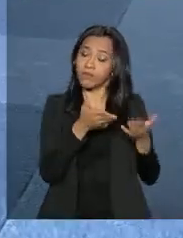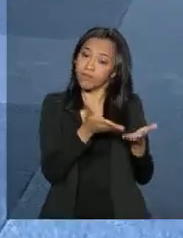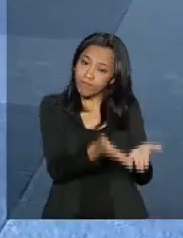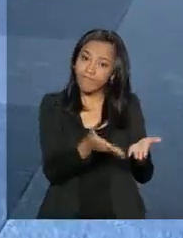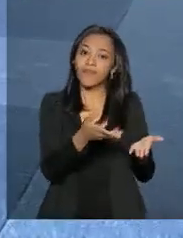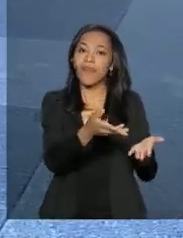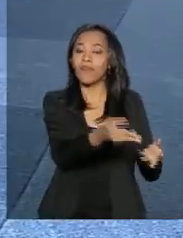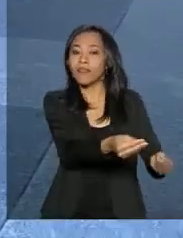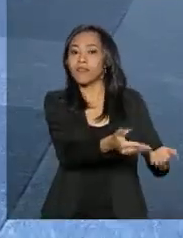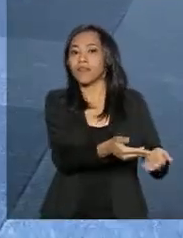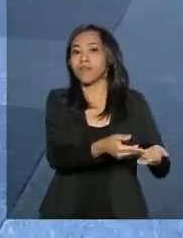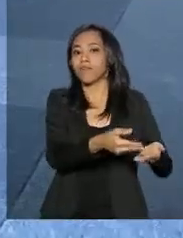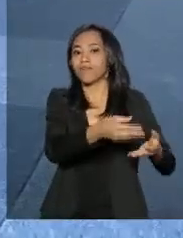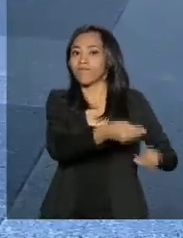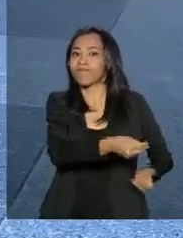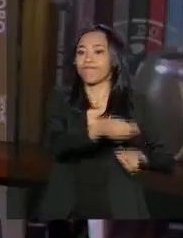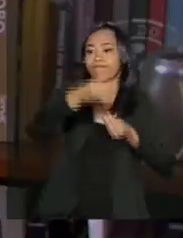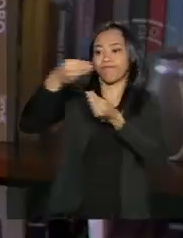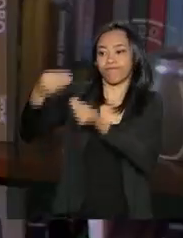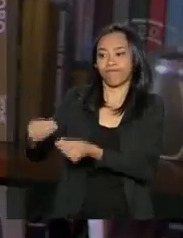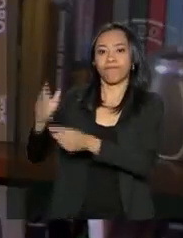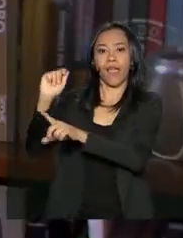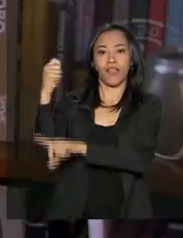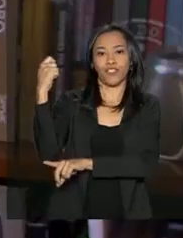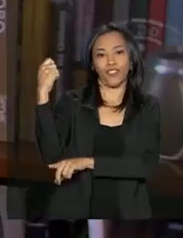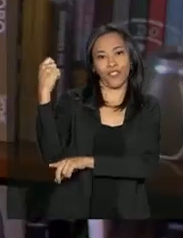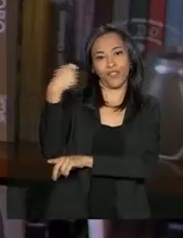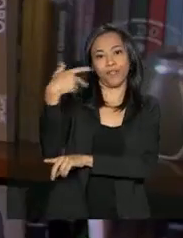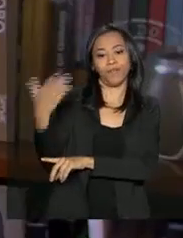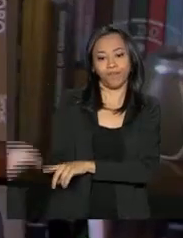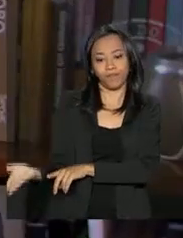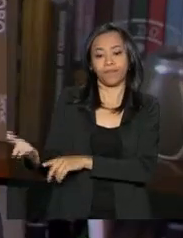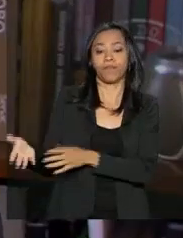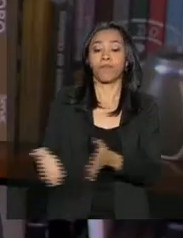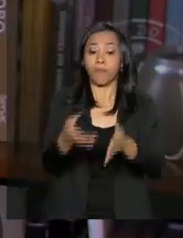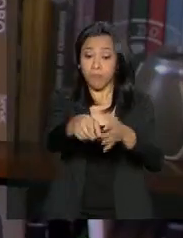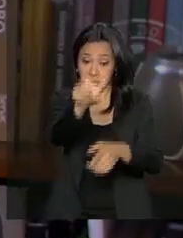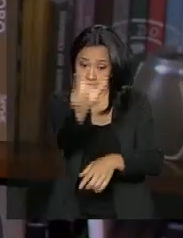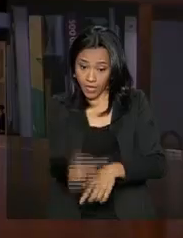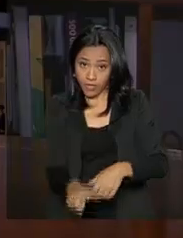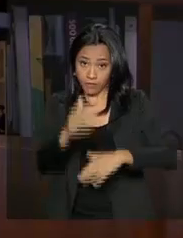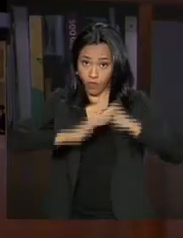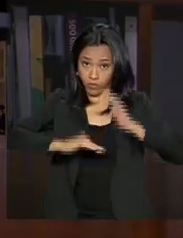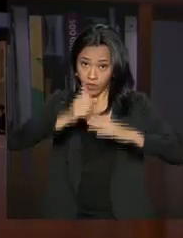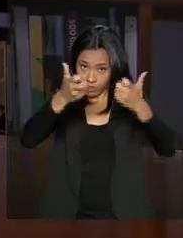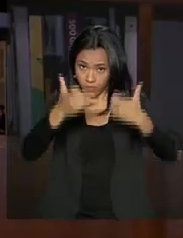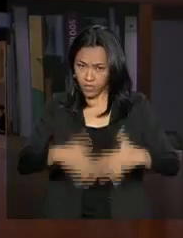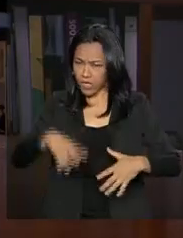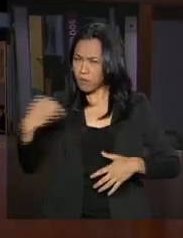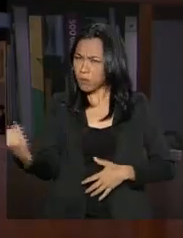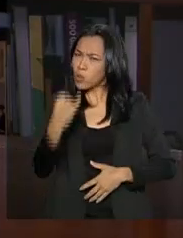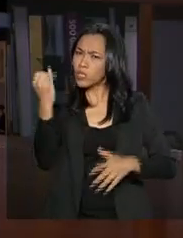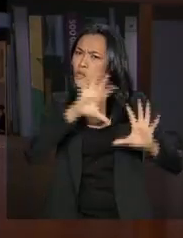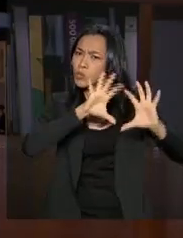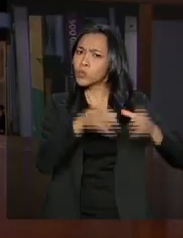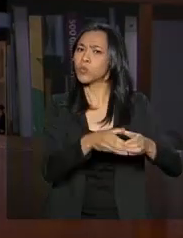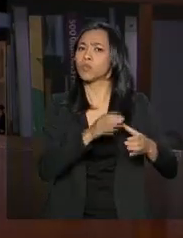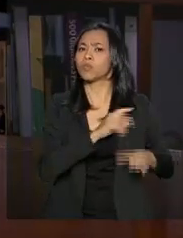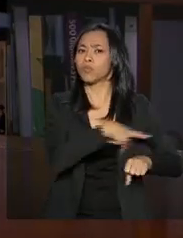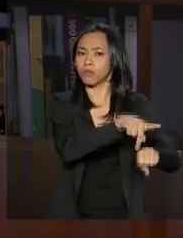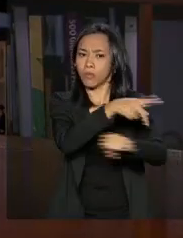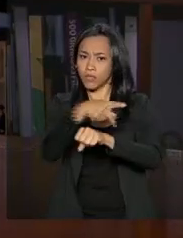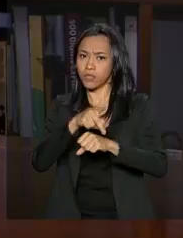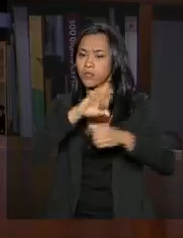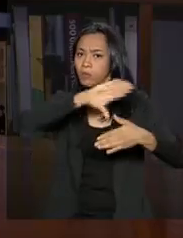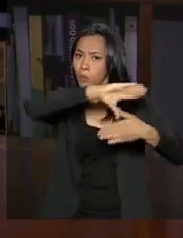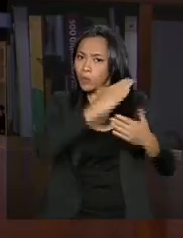será tida a argentina para este especialista o mercosul é importante para a política internacional não só para os